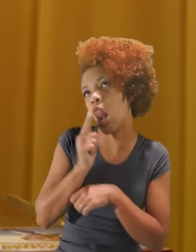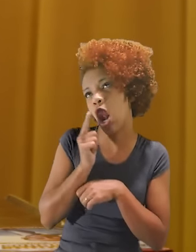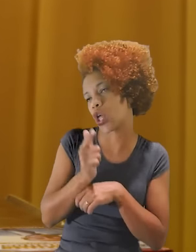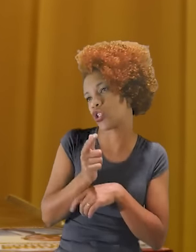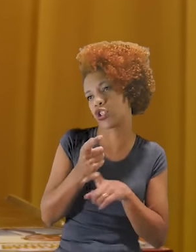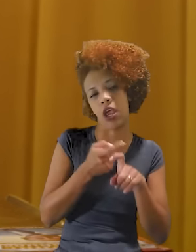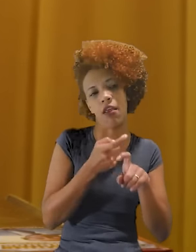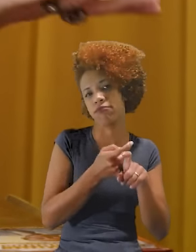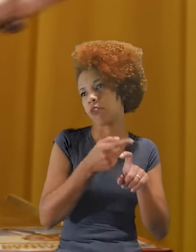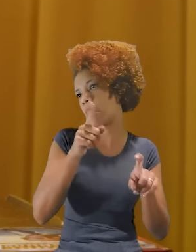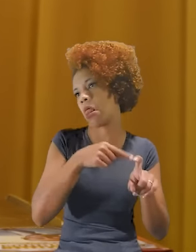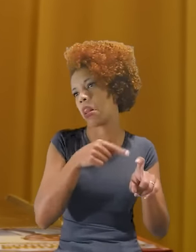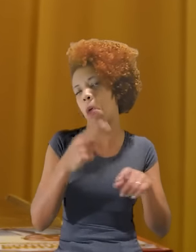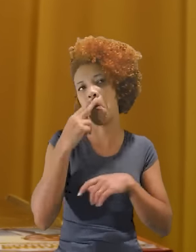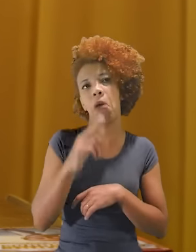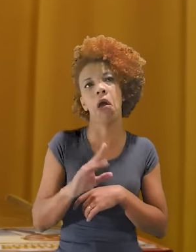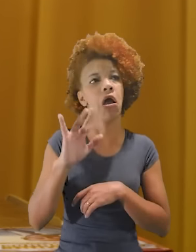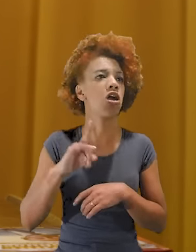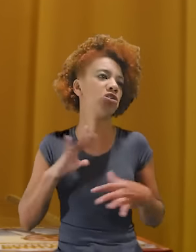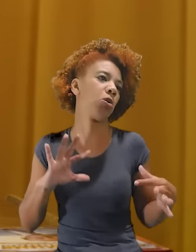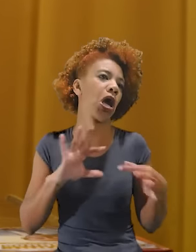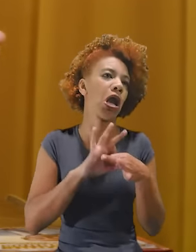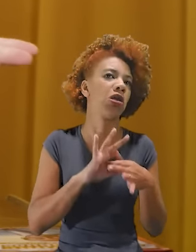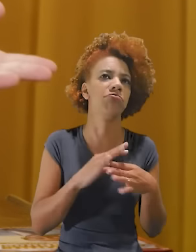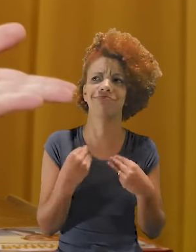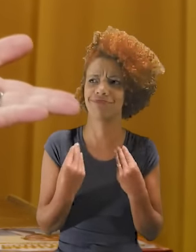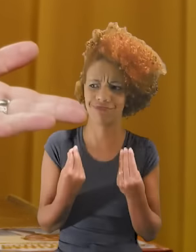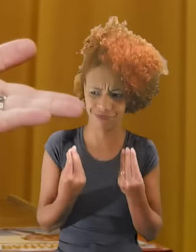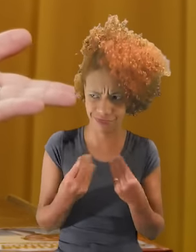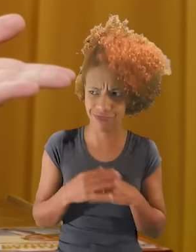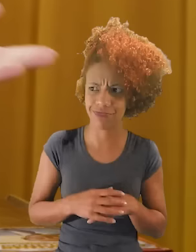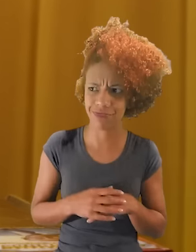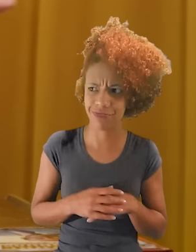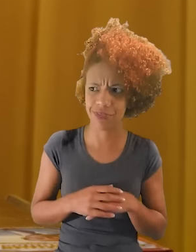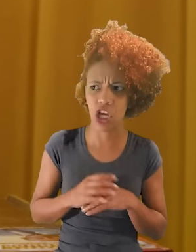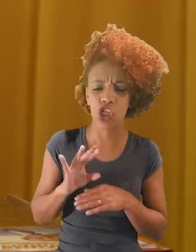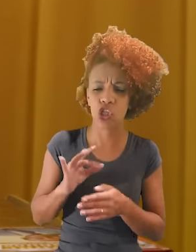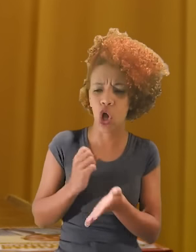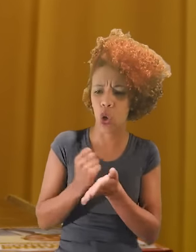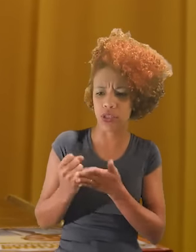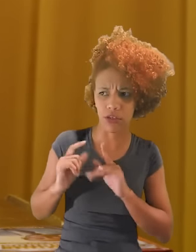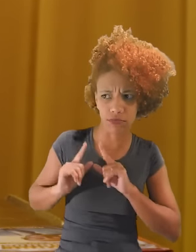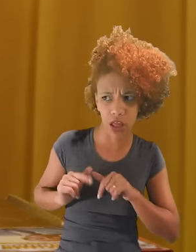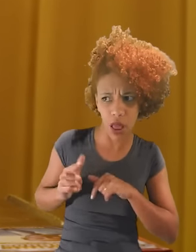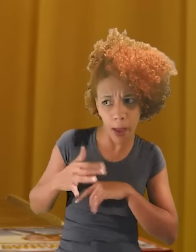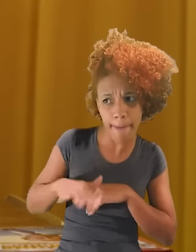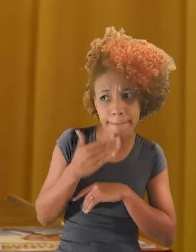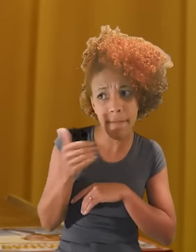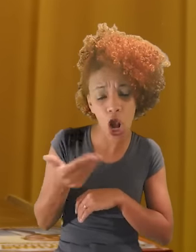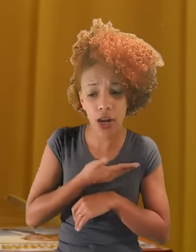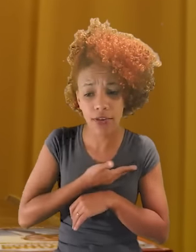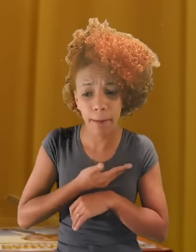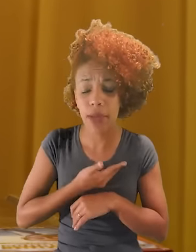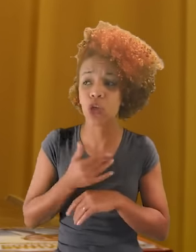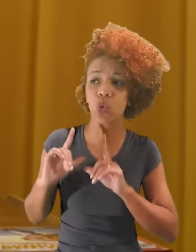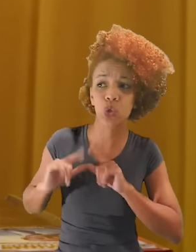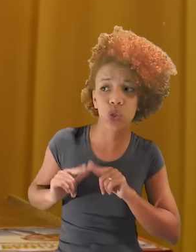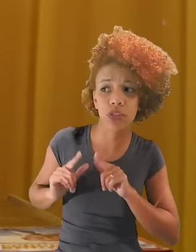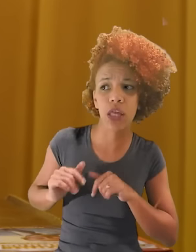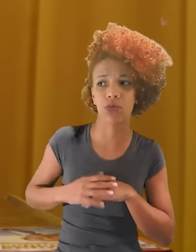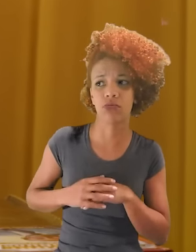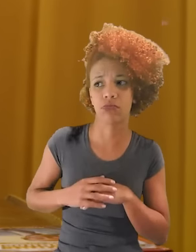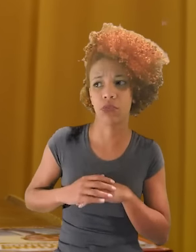ele era antinazista, que qualquer... Quando alguém fala assim, ah, ele tinha alguma ligação com o nazismo, eu falo, que ligação, infeliz. Se o cara só contratava judeu, a maioria era judeu, os melhores amigos dele, todos judeus. E